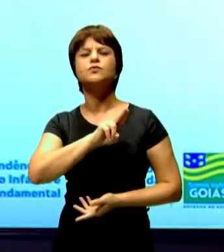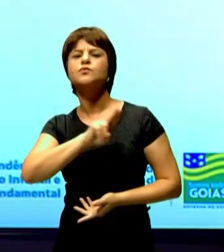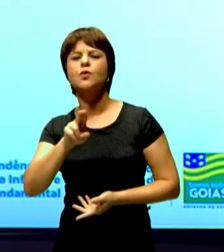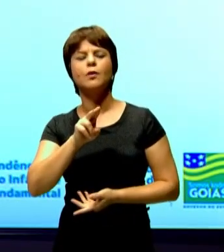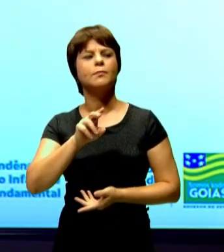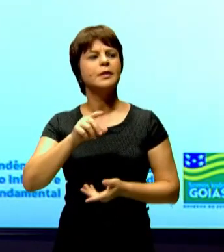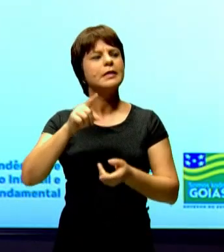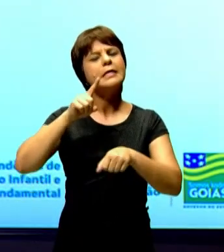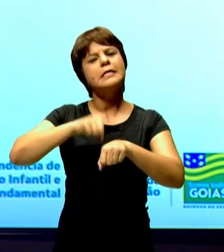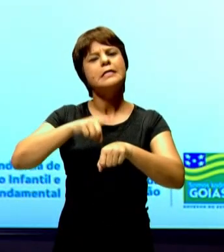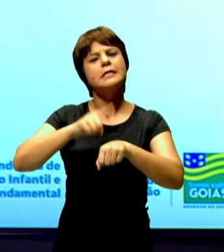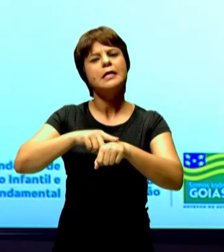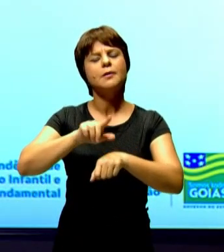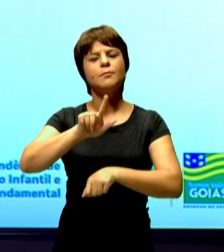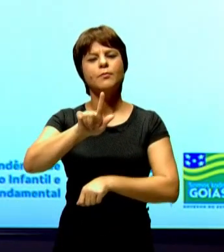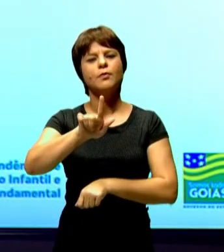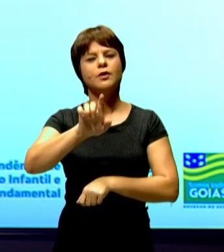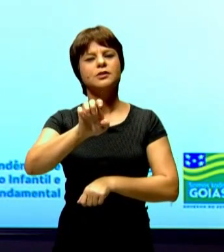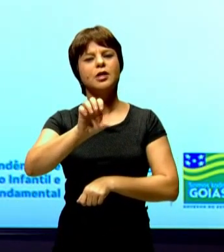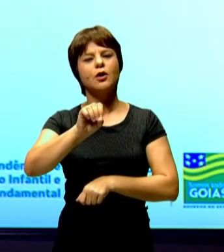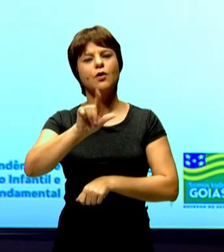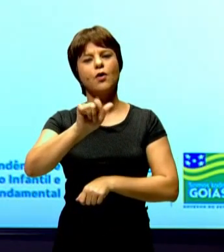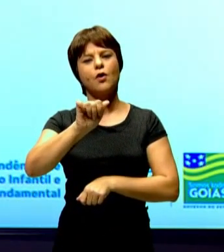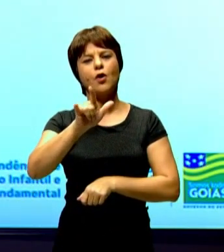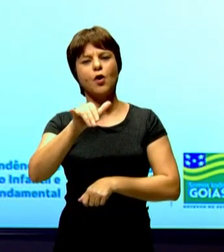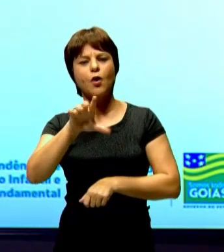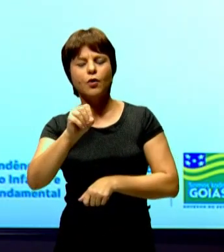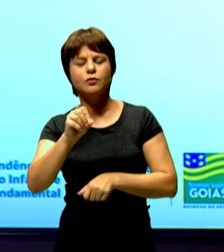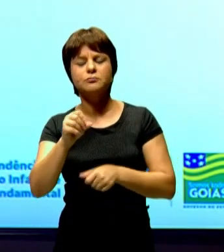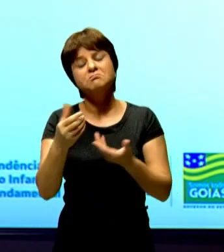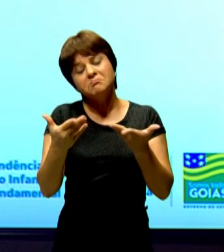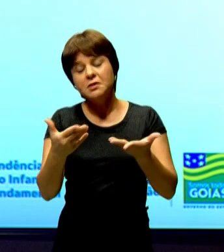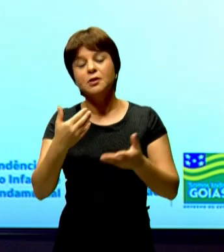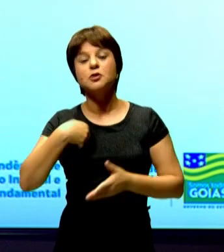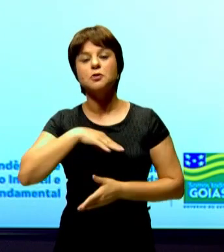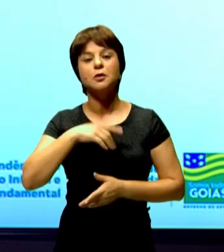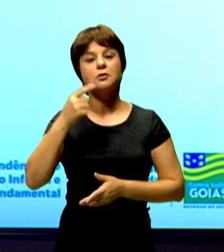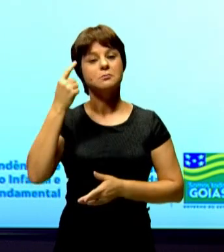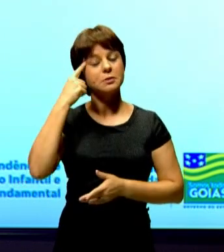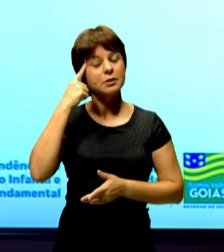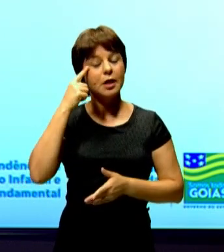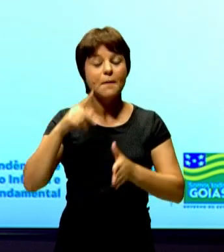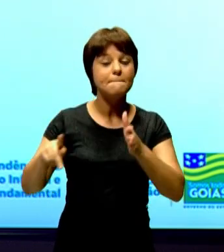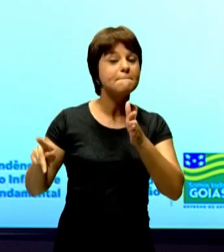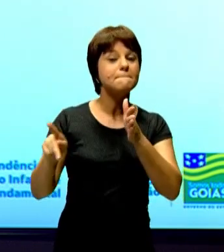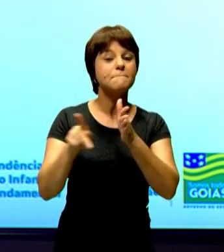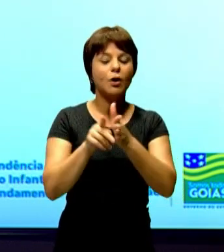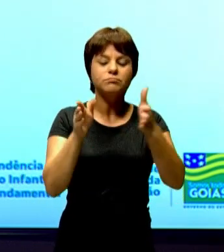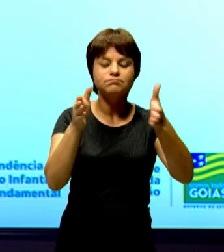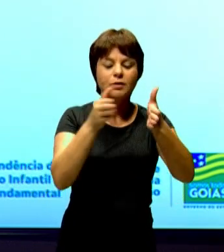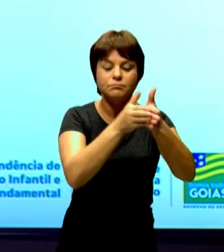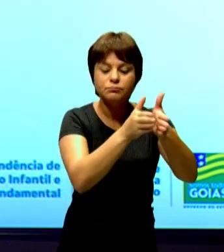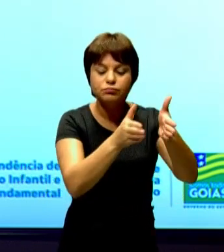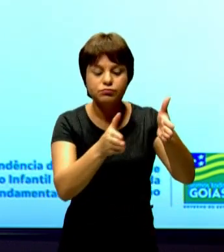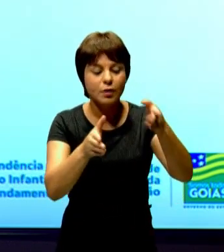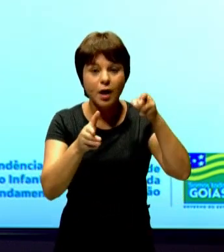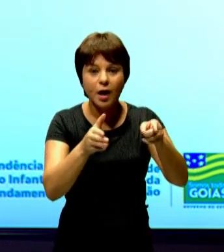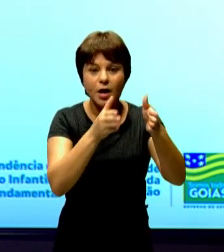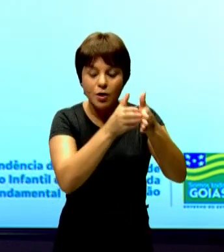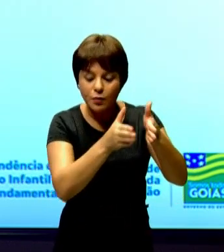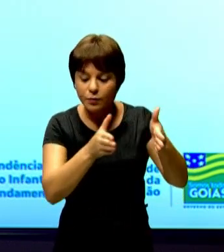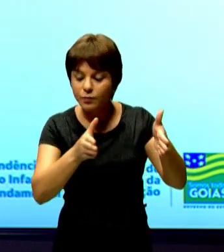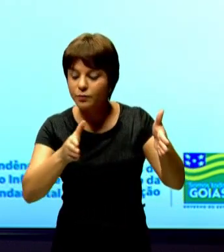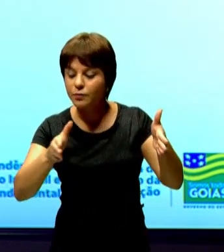tempo geológico, ou melhor, escala de tempo geológico, que vai considerar o tempo desde a origem, desde a